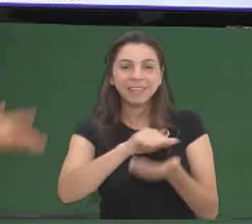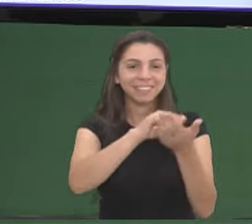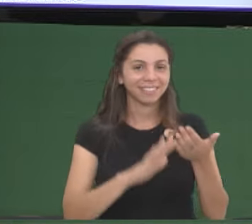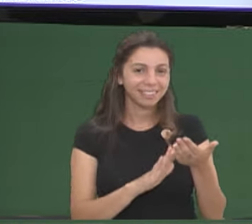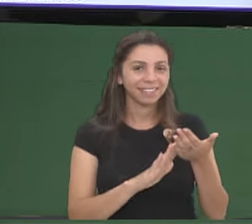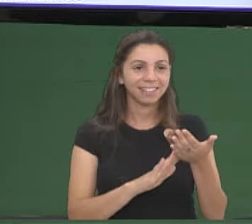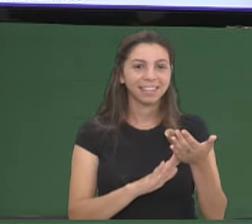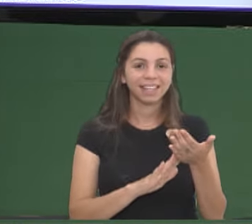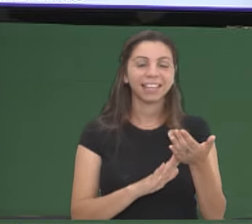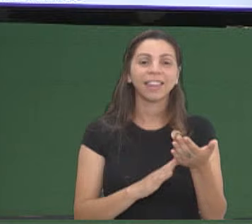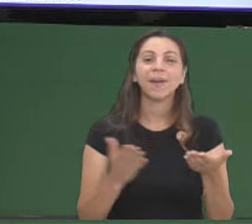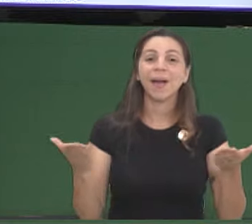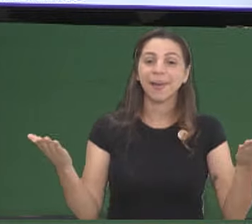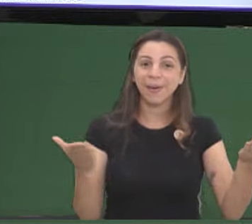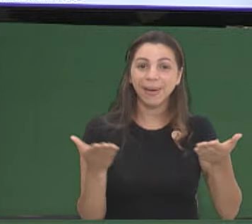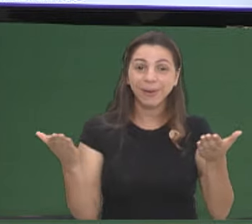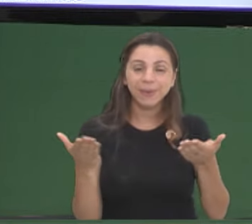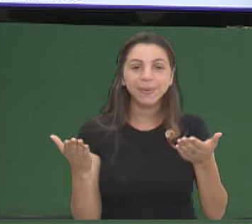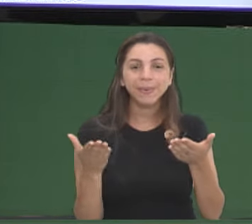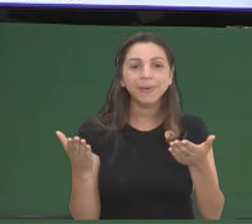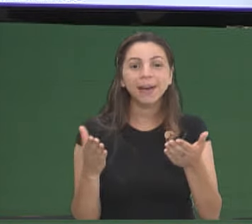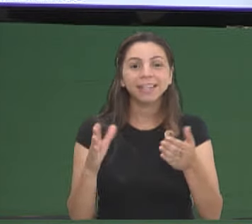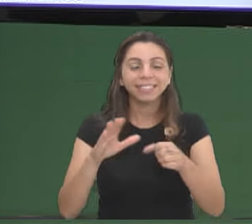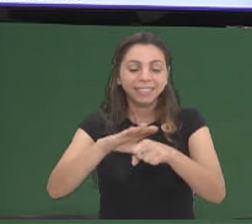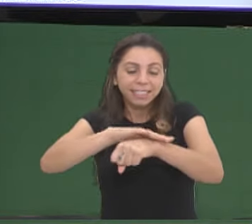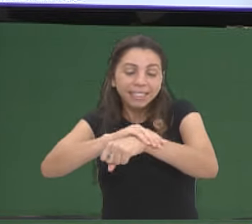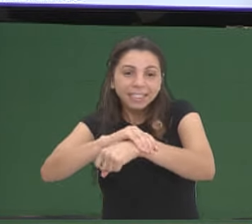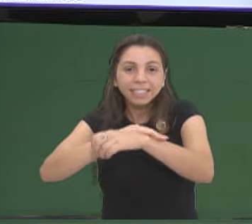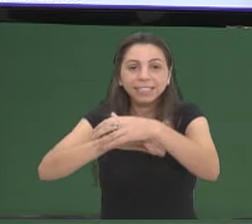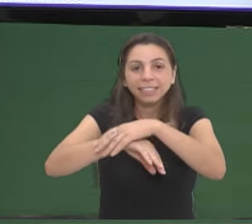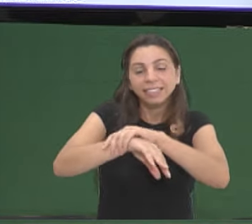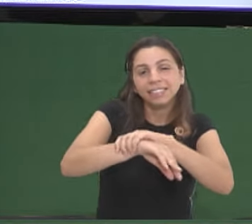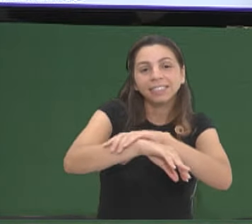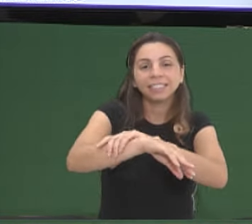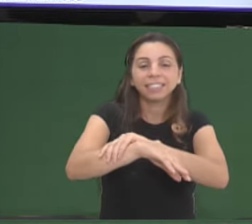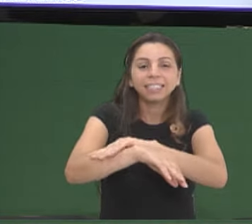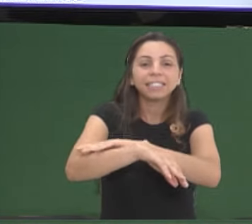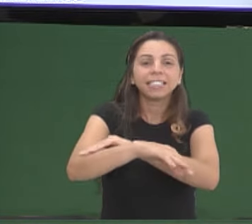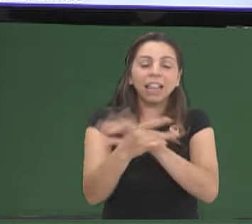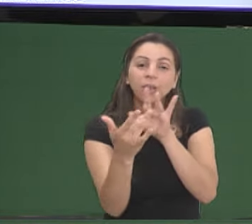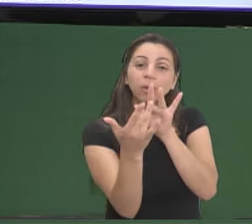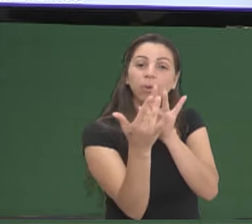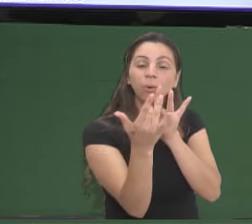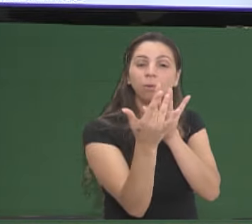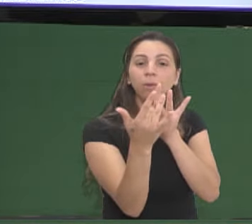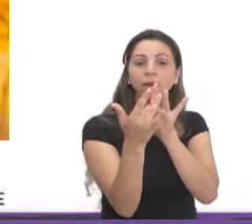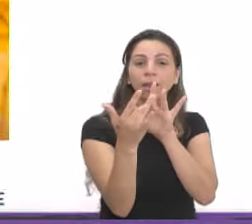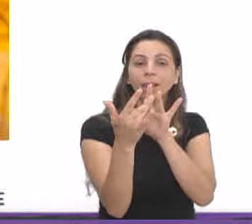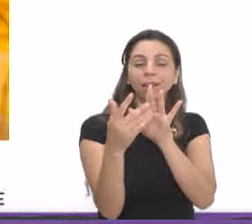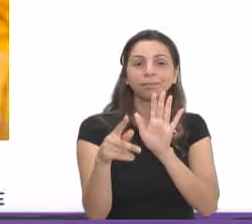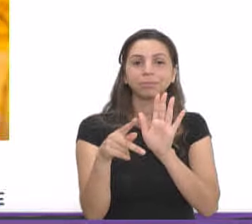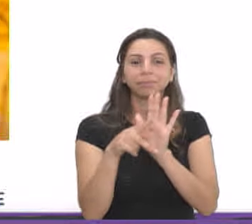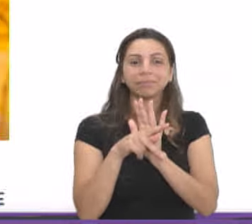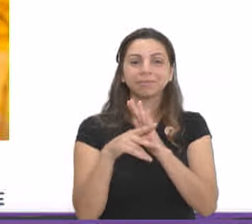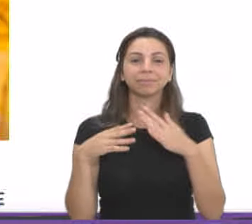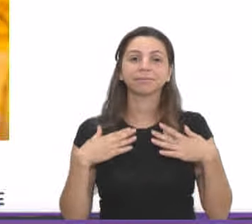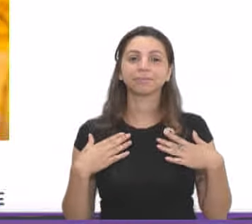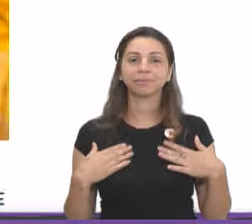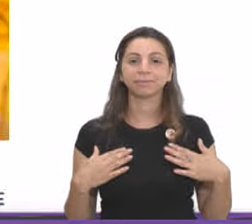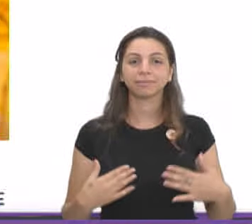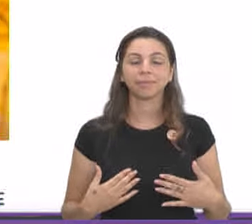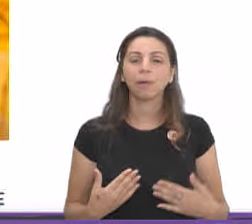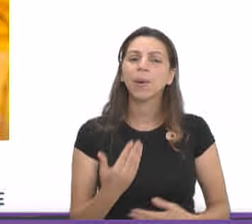de automassagem. O que isso significa? Que vocês irão tocar no próprio corpo de vocês. Então, o que